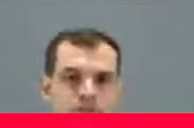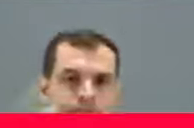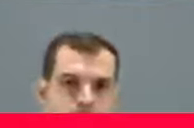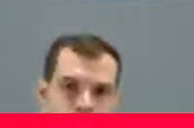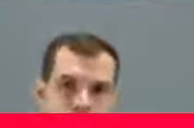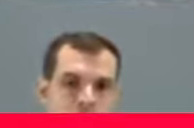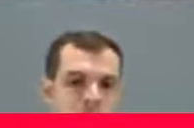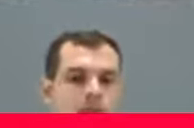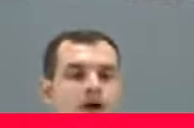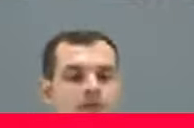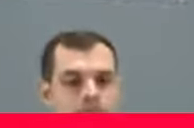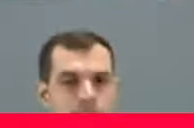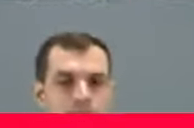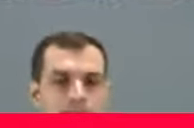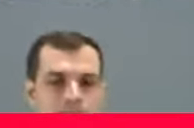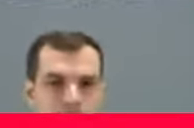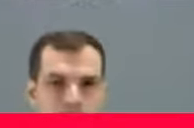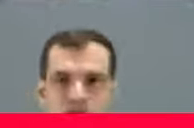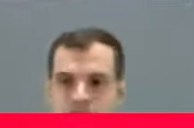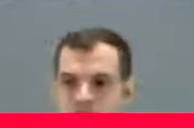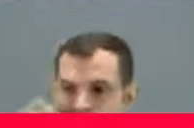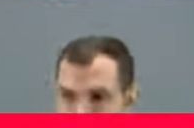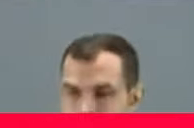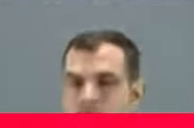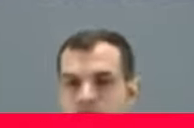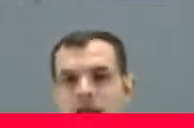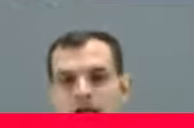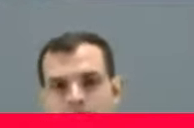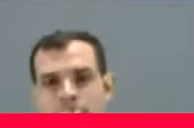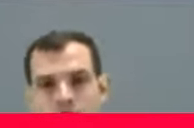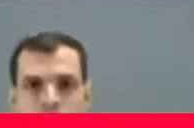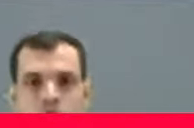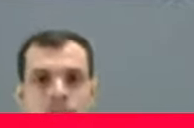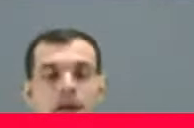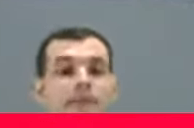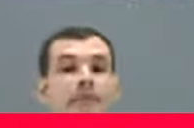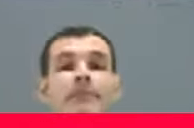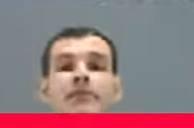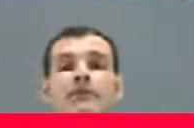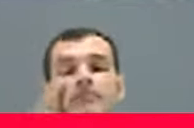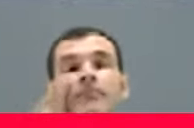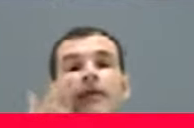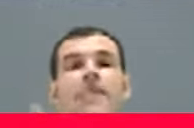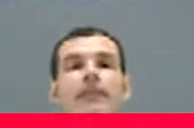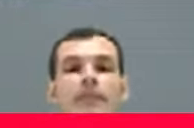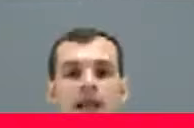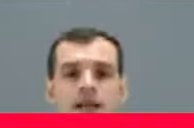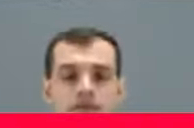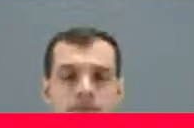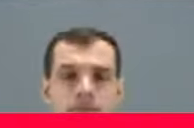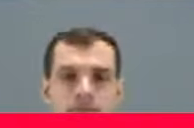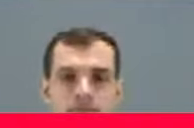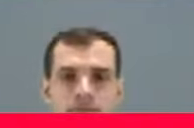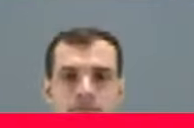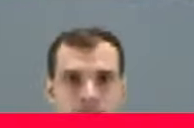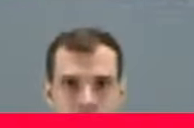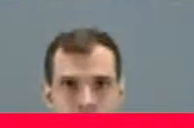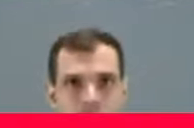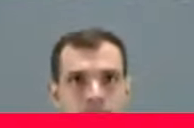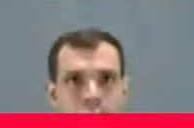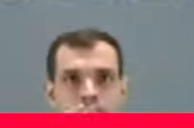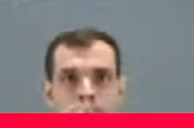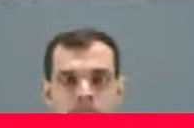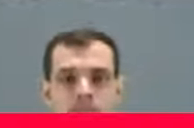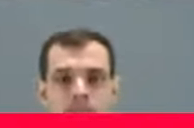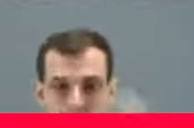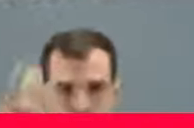aqui, sou a favor, está na hora de vir para a prática e votar favoravelmente. E eu acho que a melhor pessoa que tem que vir a público